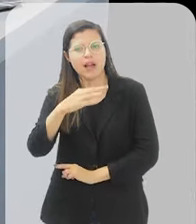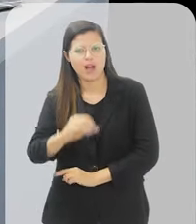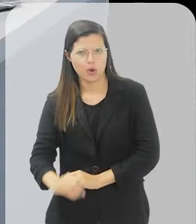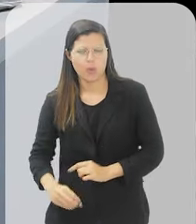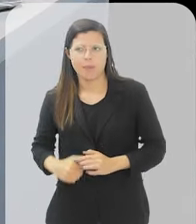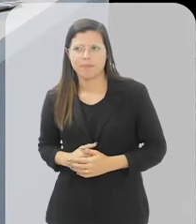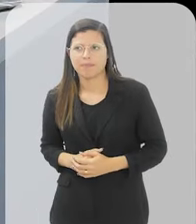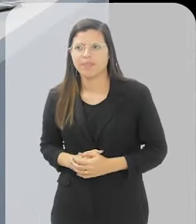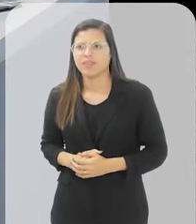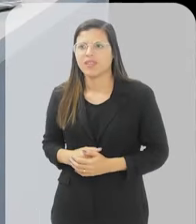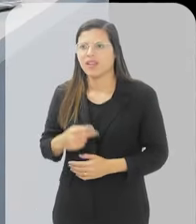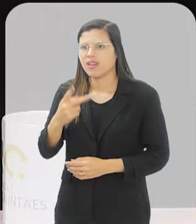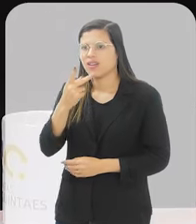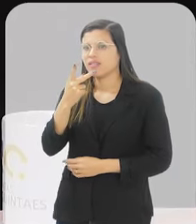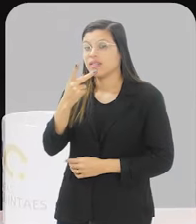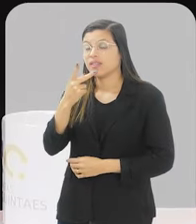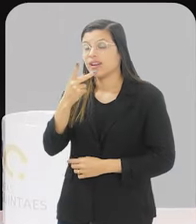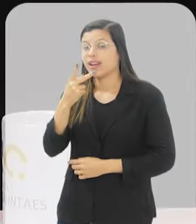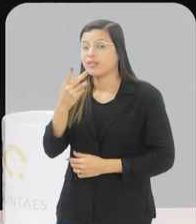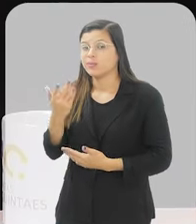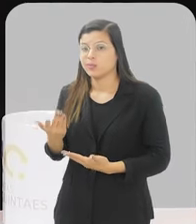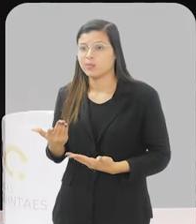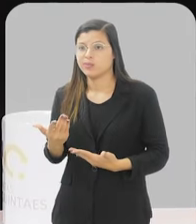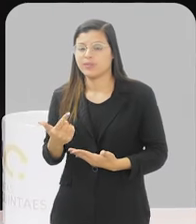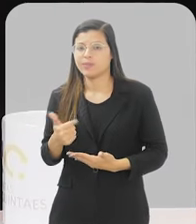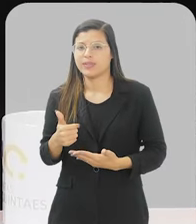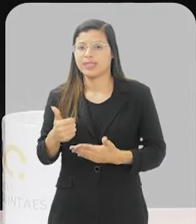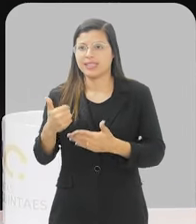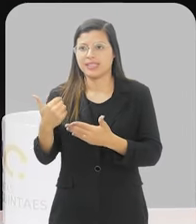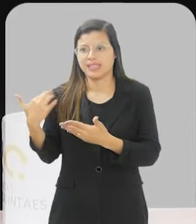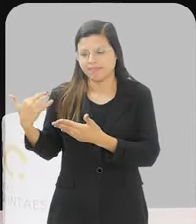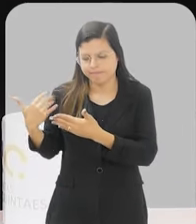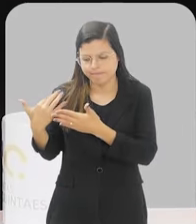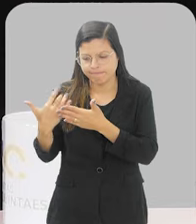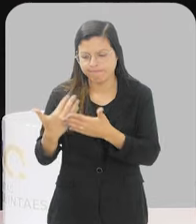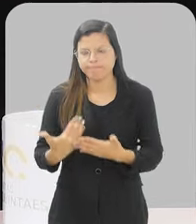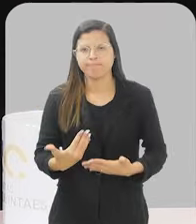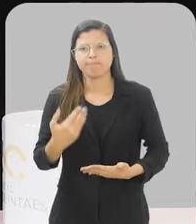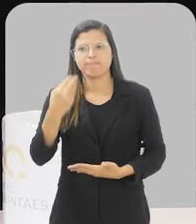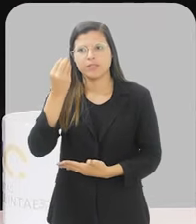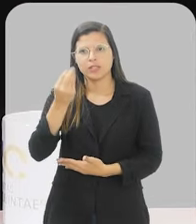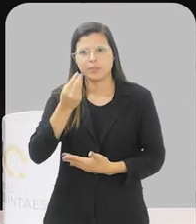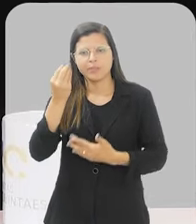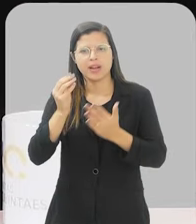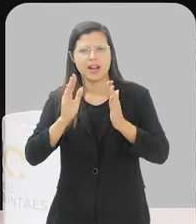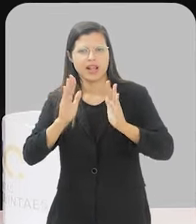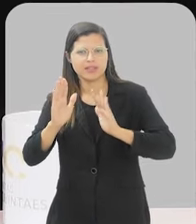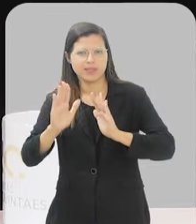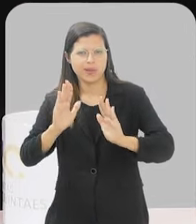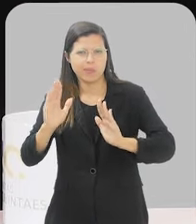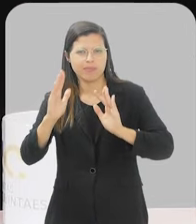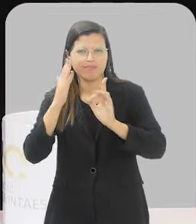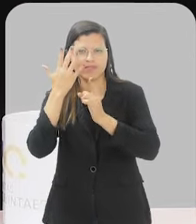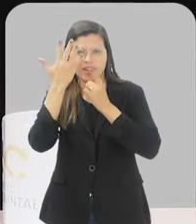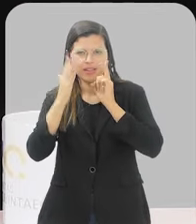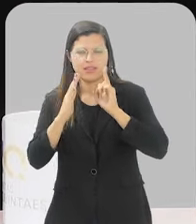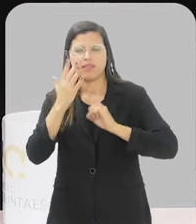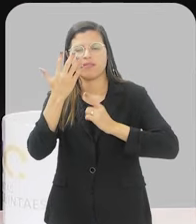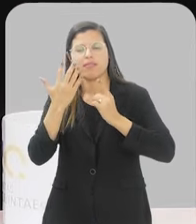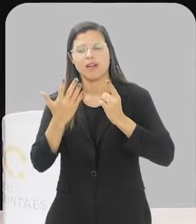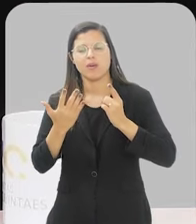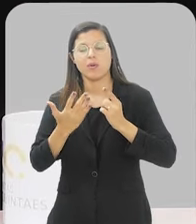Leroy? Eu costumo dizer que Marcos Leroy, é mesmo com esse tempo de carnaval